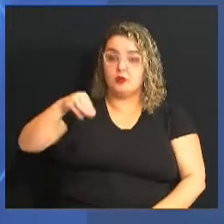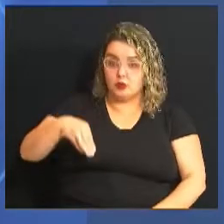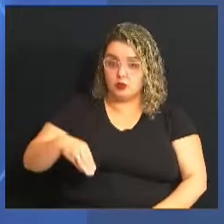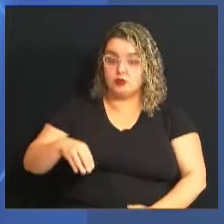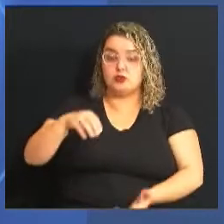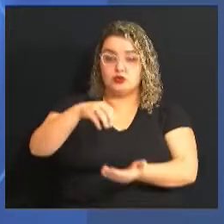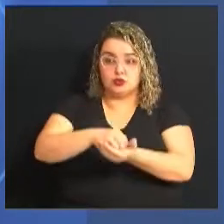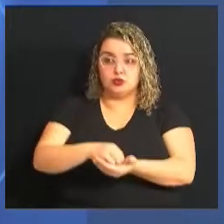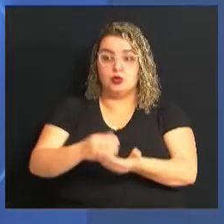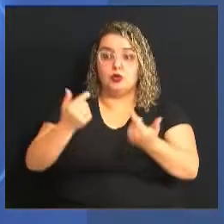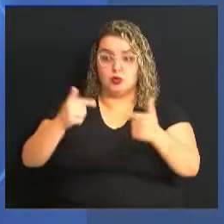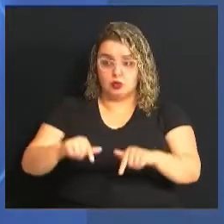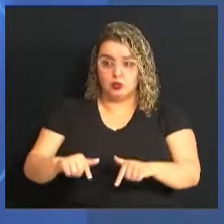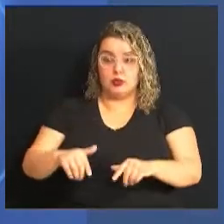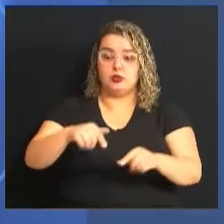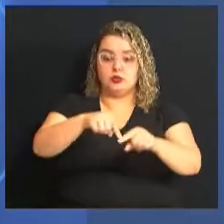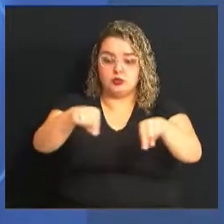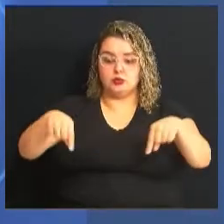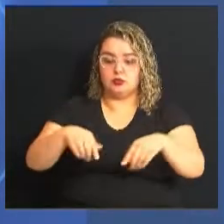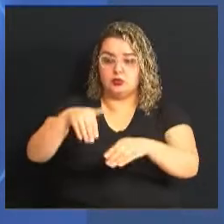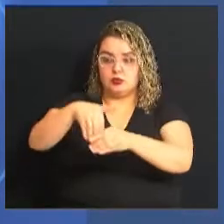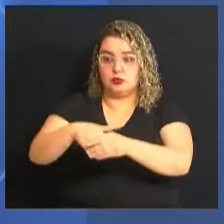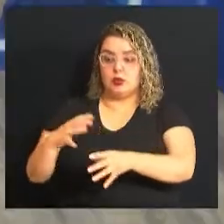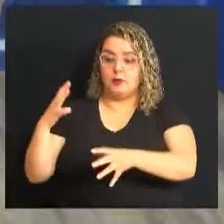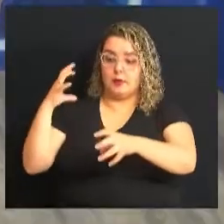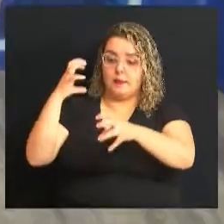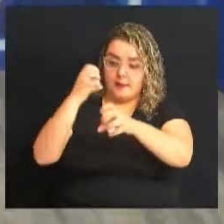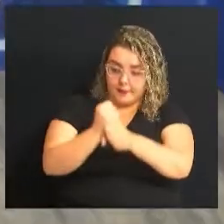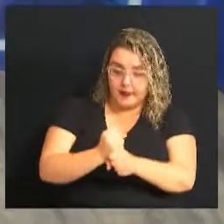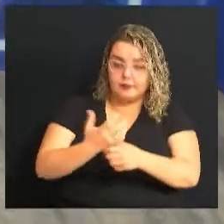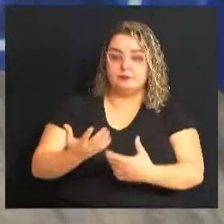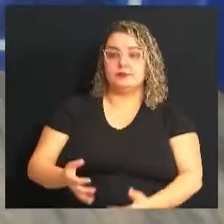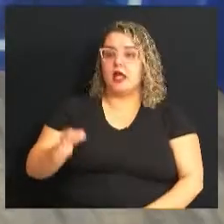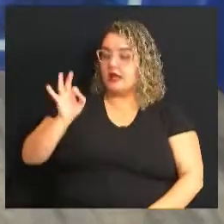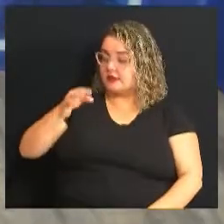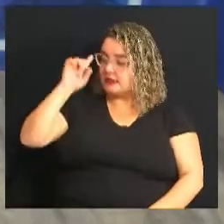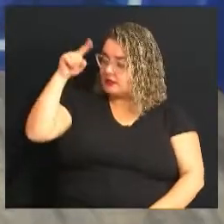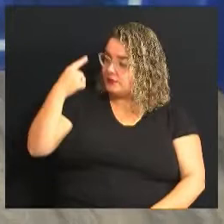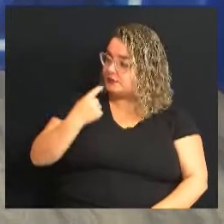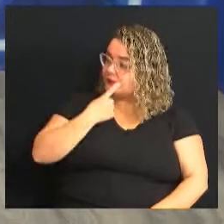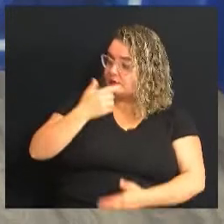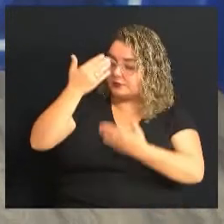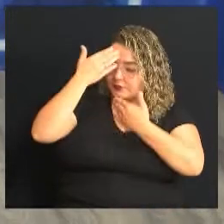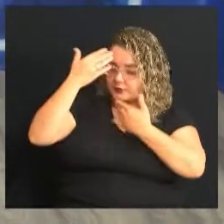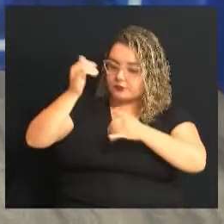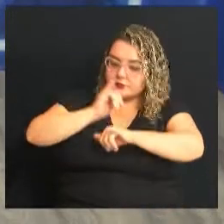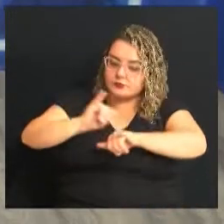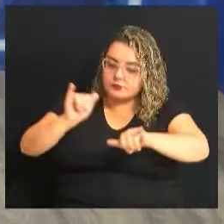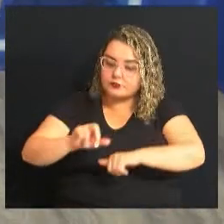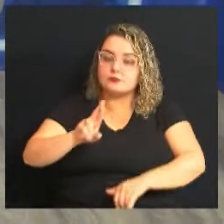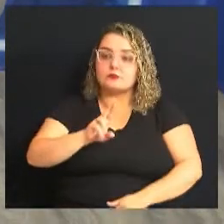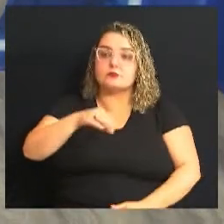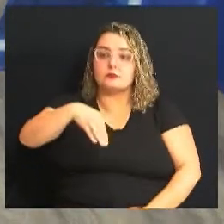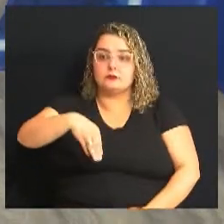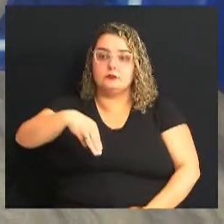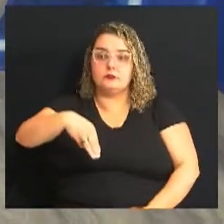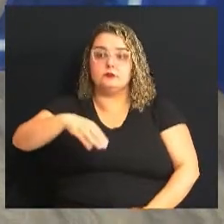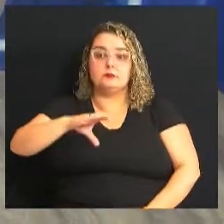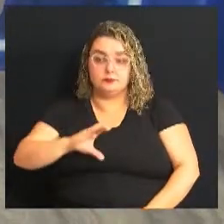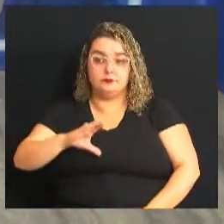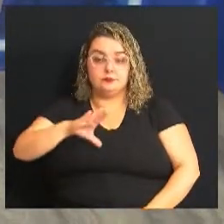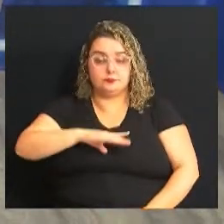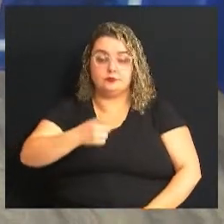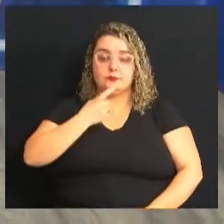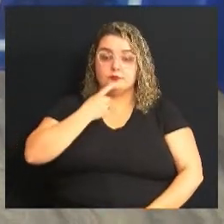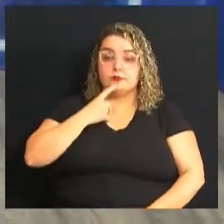os votos de Campinas são apurados. Tá certo, Mina Abreu, muito obrigado pelas notícias da metrópole de Campinas. Já quero aproveitar sua